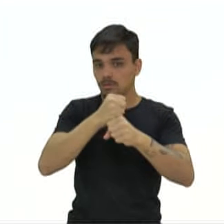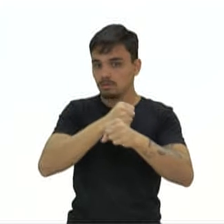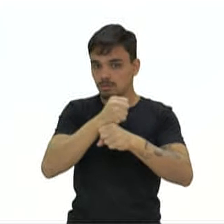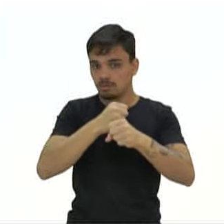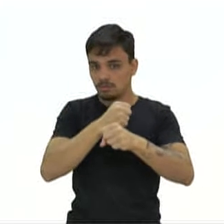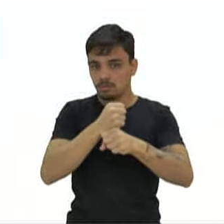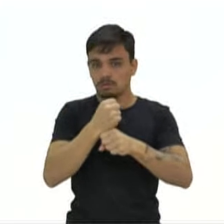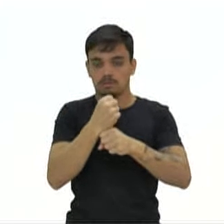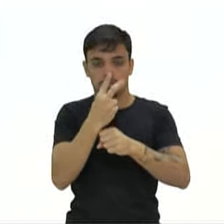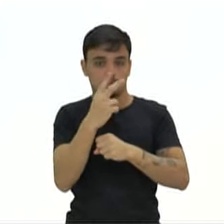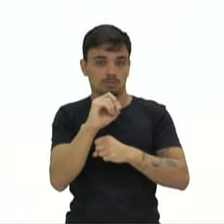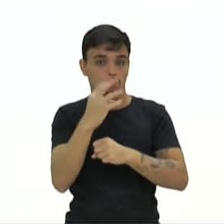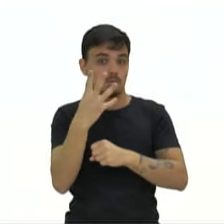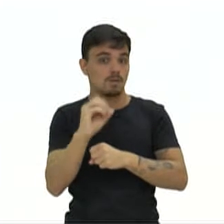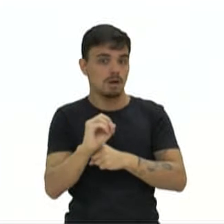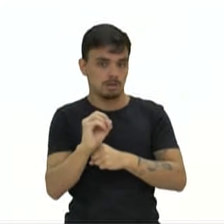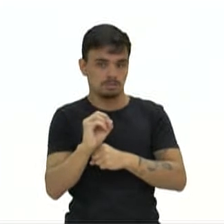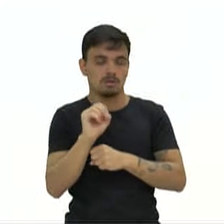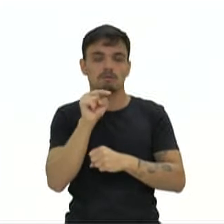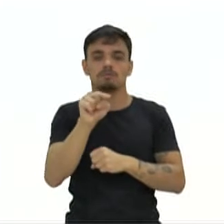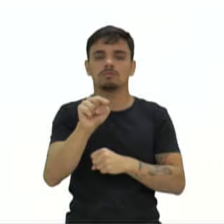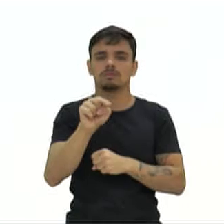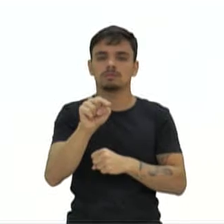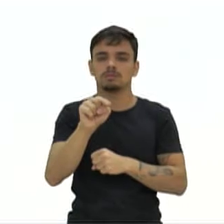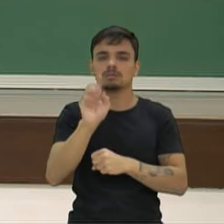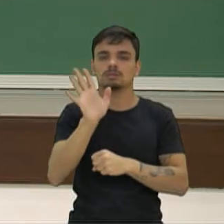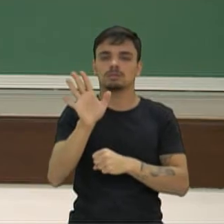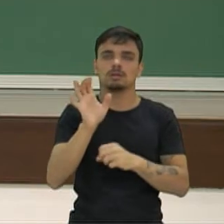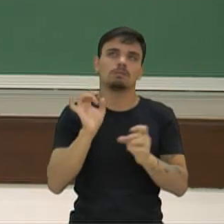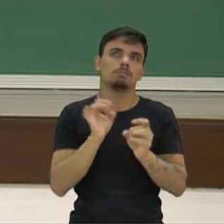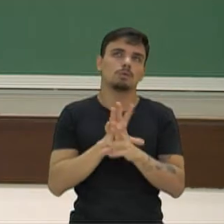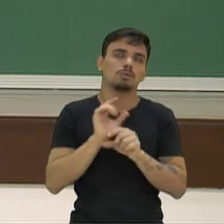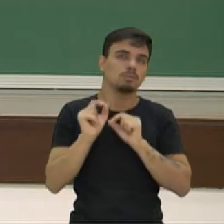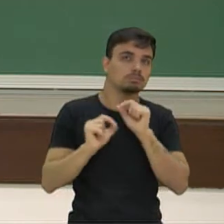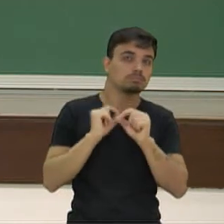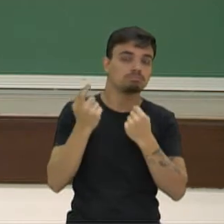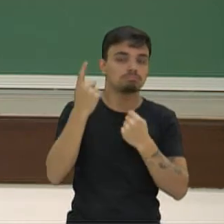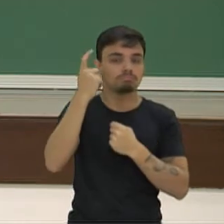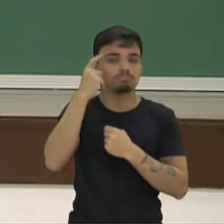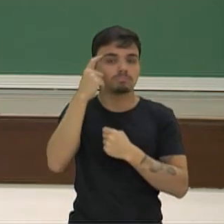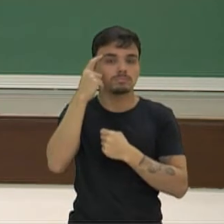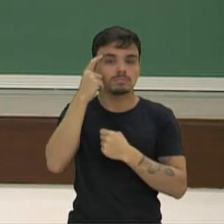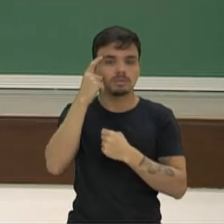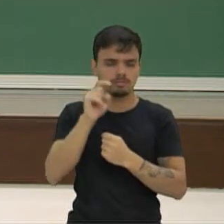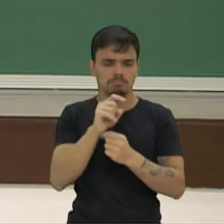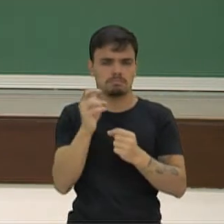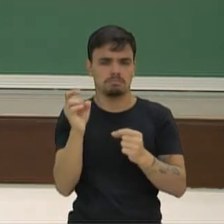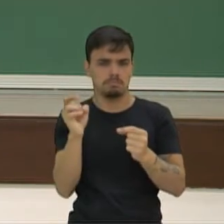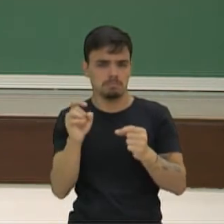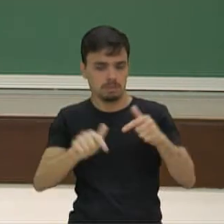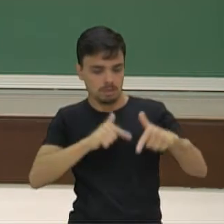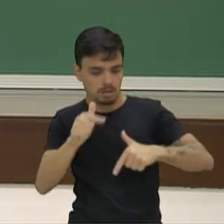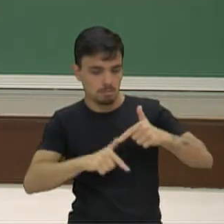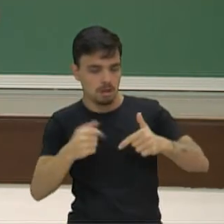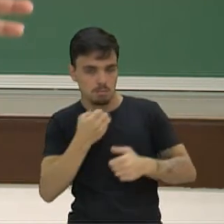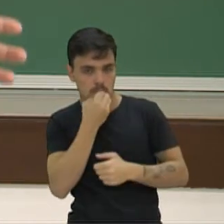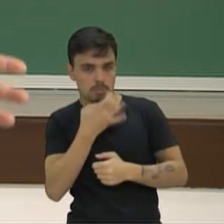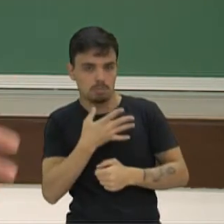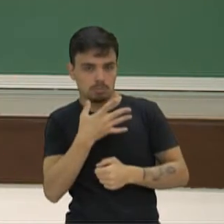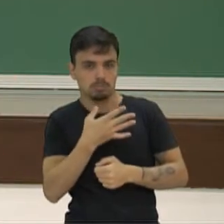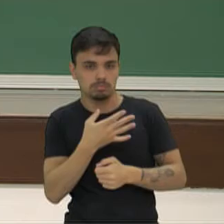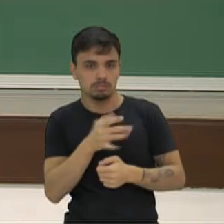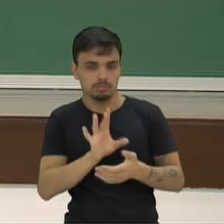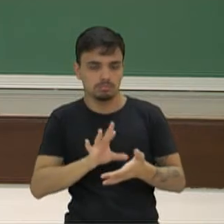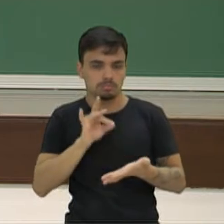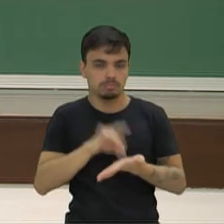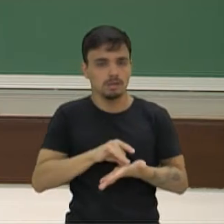20 anos, 2040, você acabou de se estabelecer no emprego, tem lá, comprou